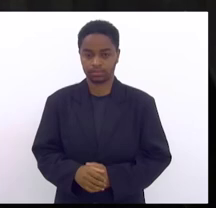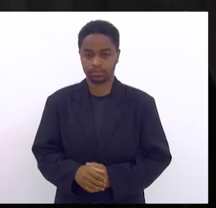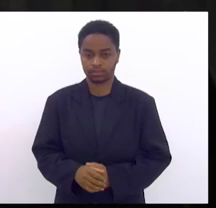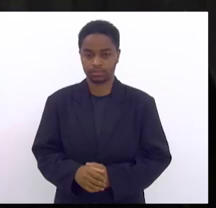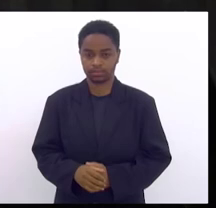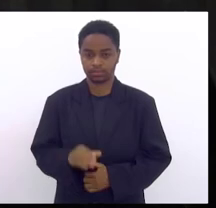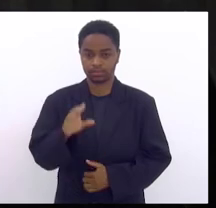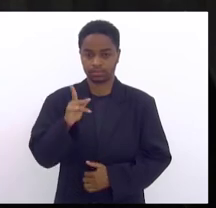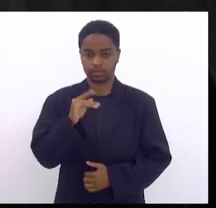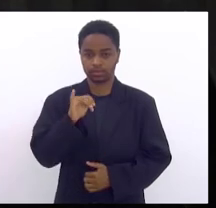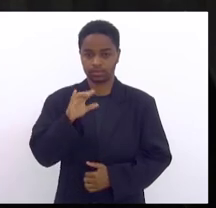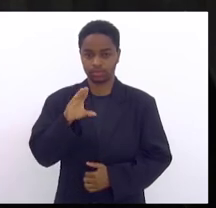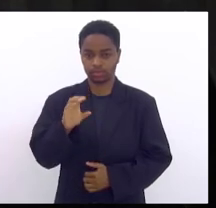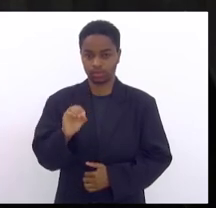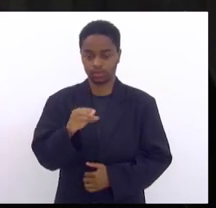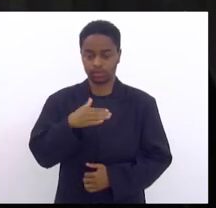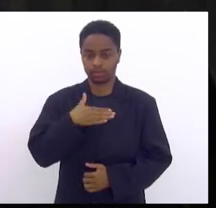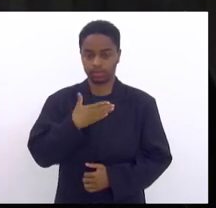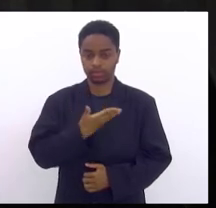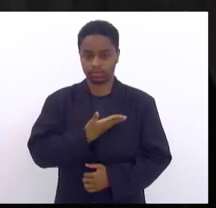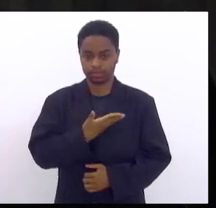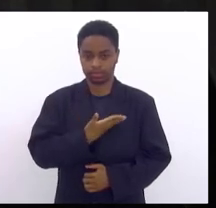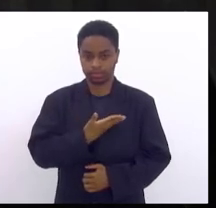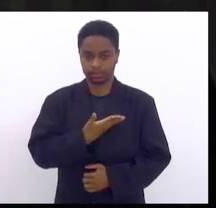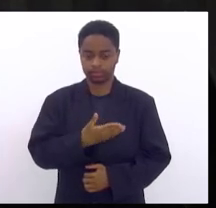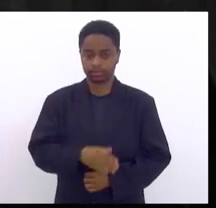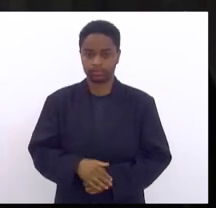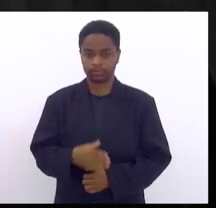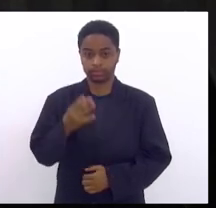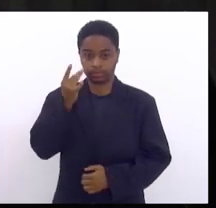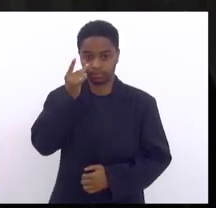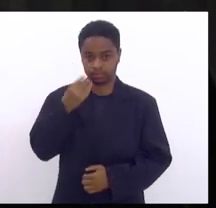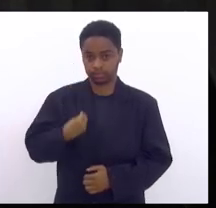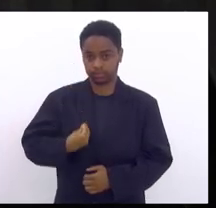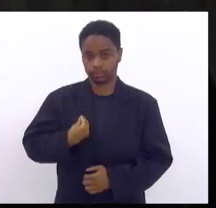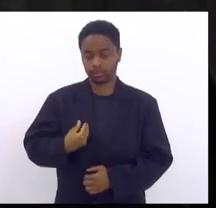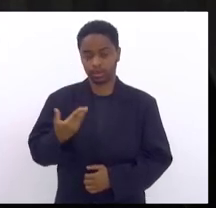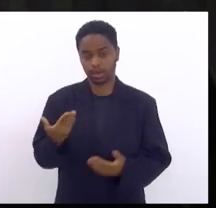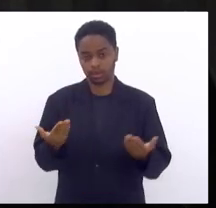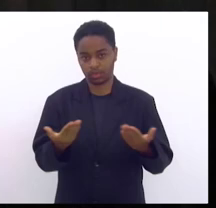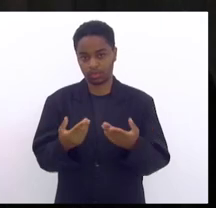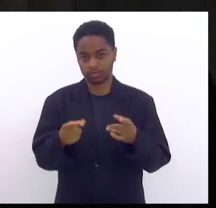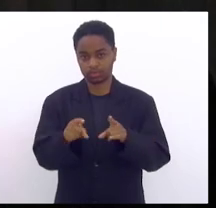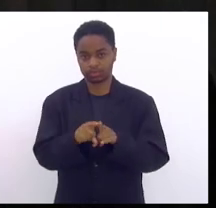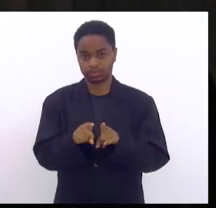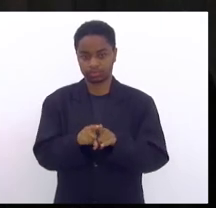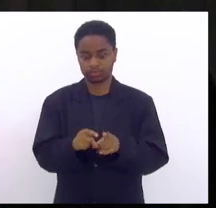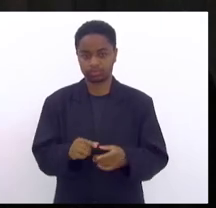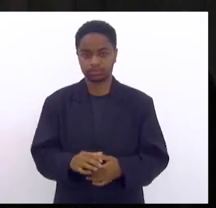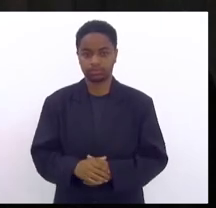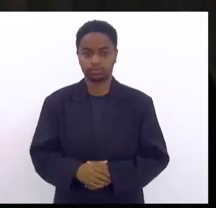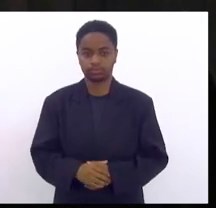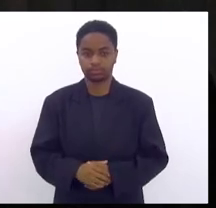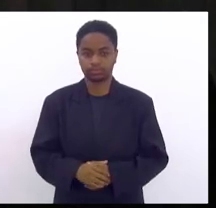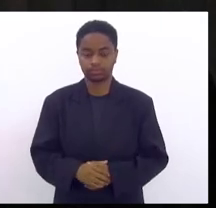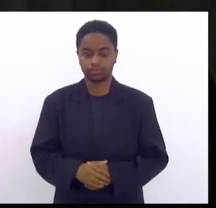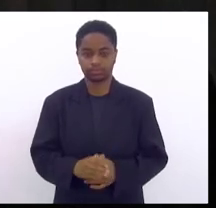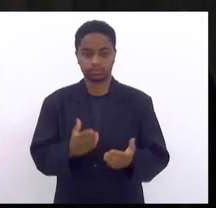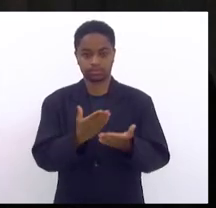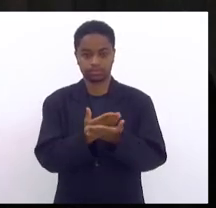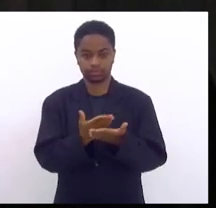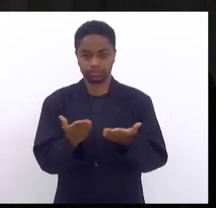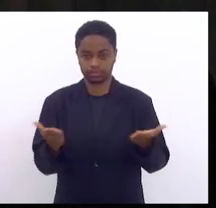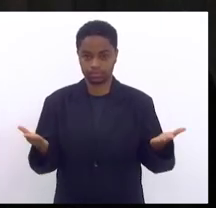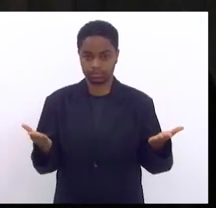Chico, meu amigo, presente aqui também no expediente inicial, senhoras e